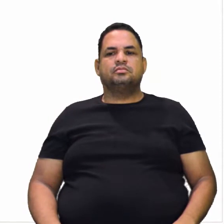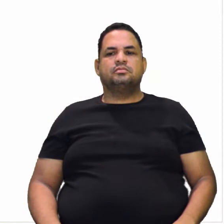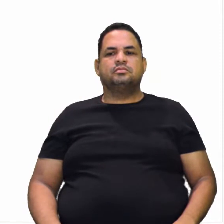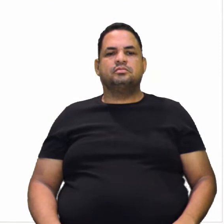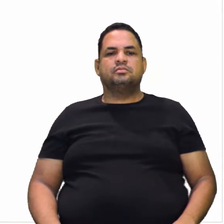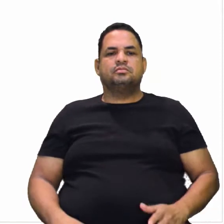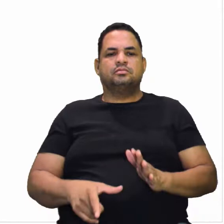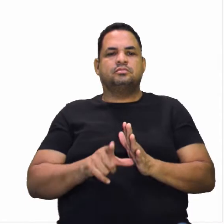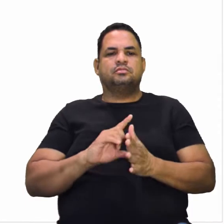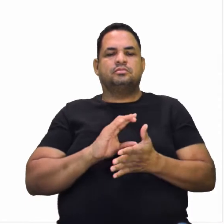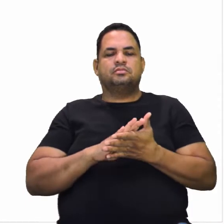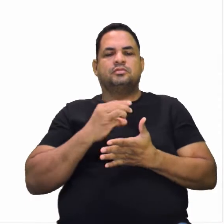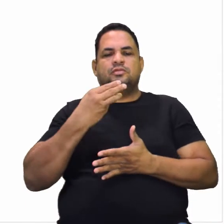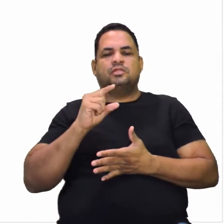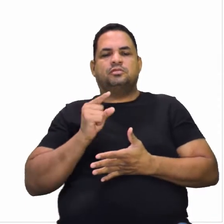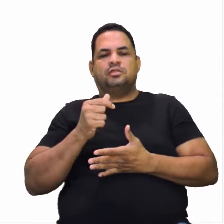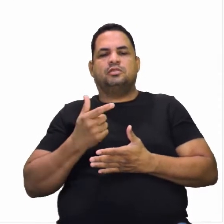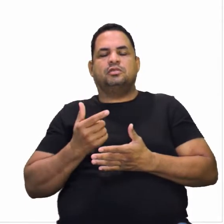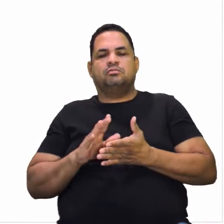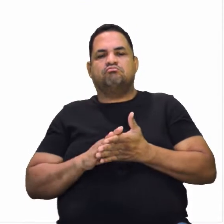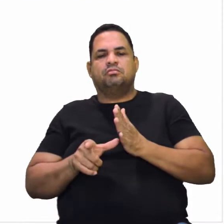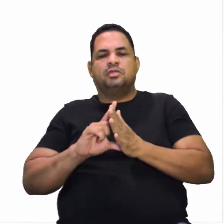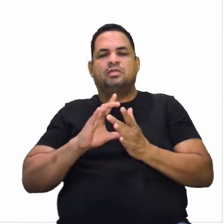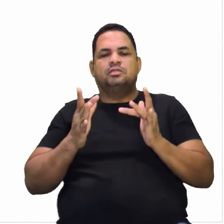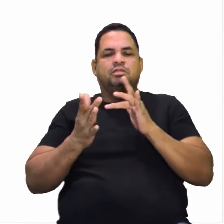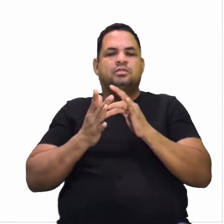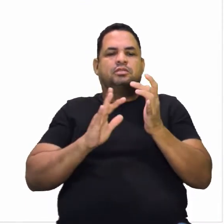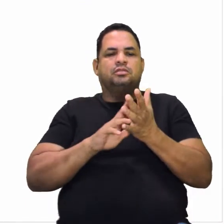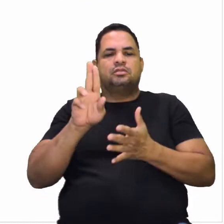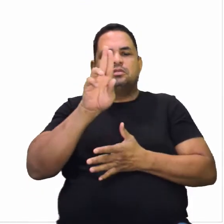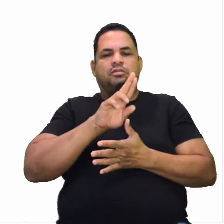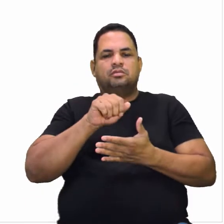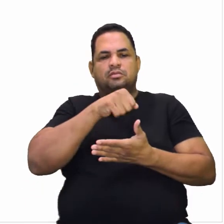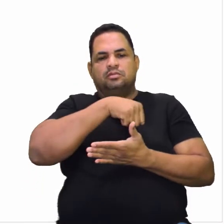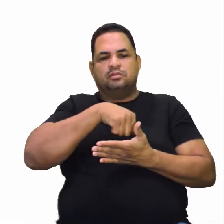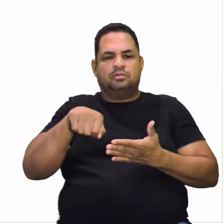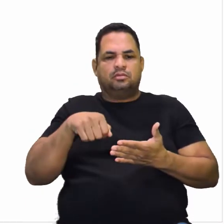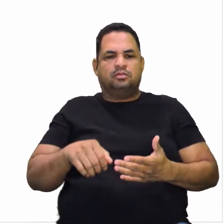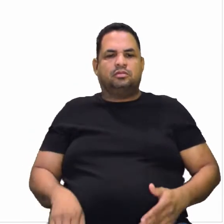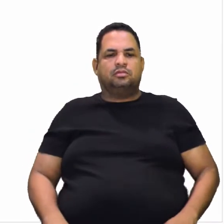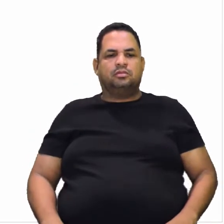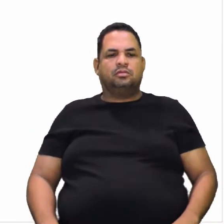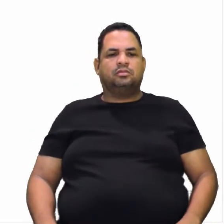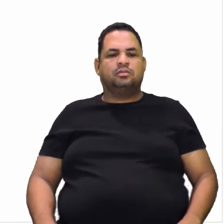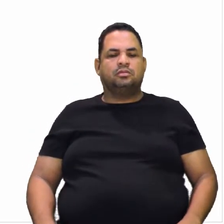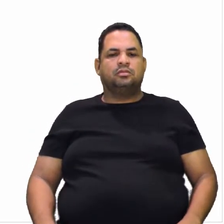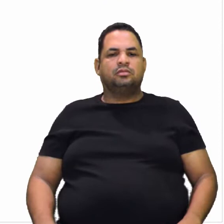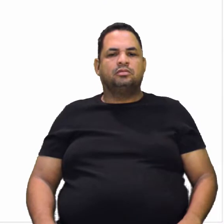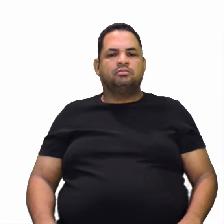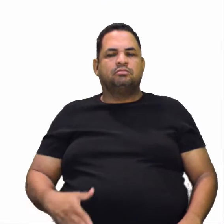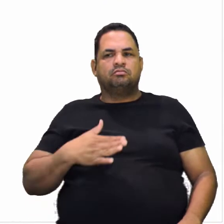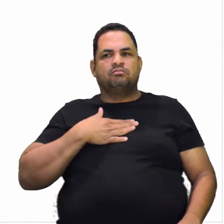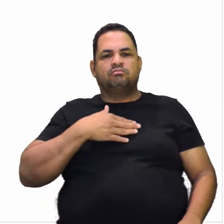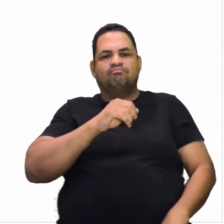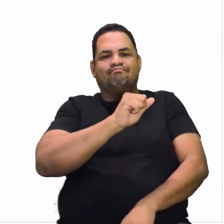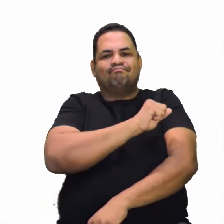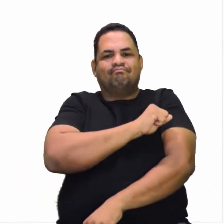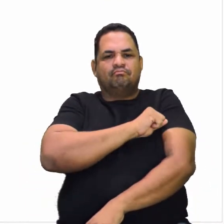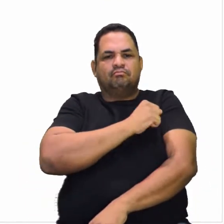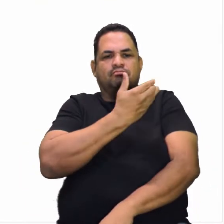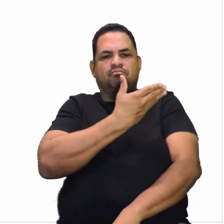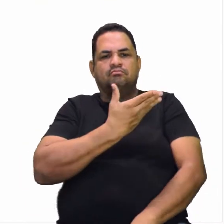Antes de 3000 a.C., já usava o hieróglifo como escrita. Meus alunos, olha essa data aqui,